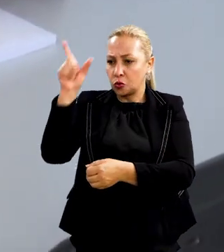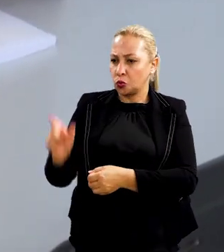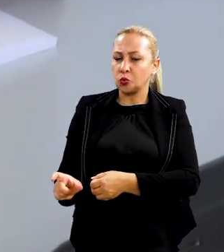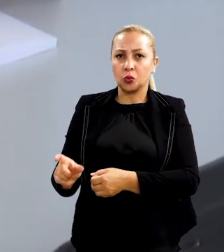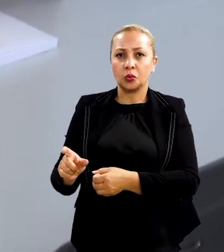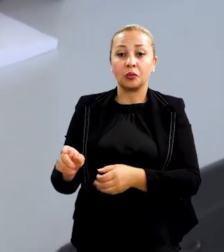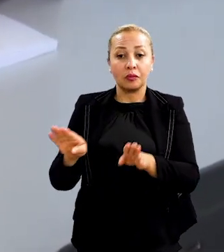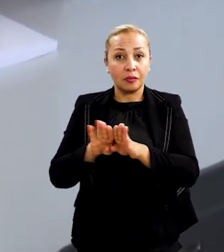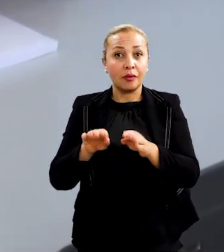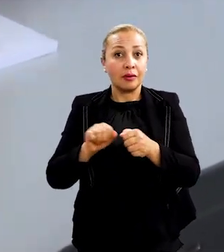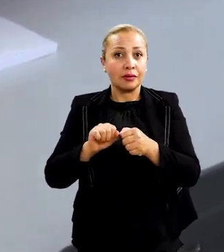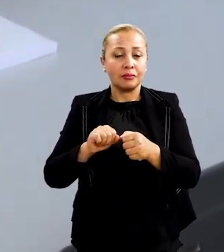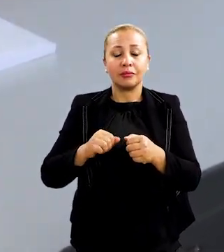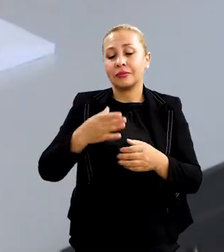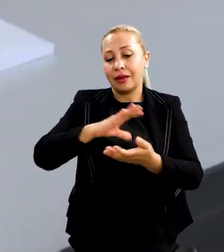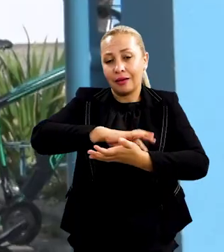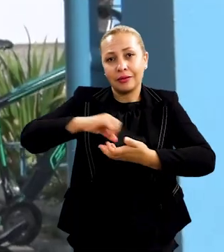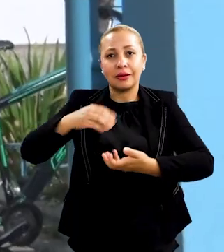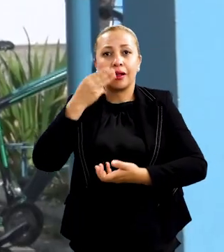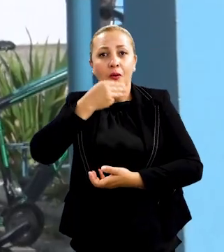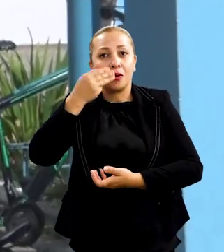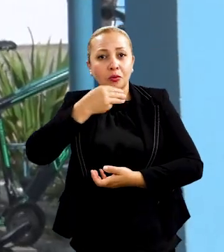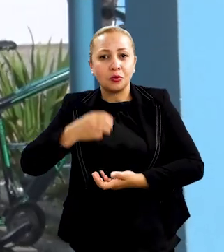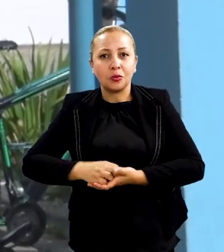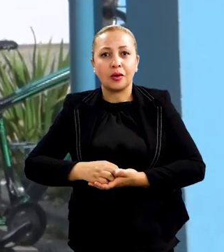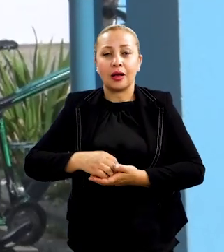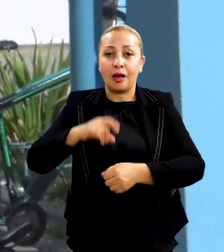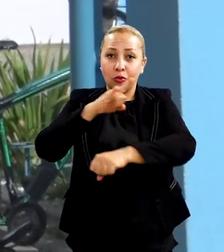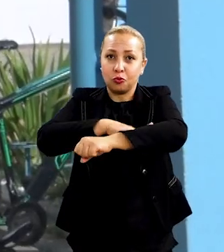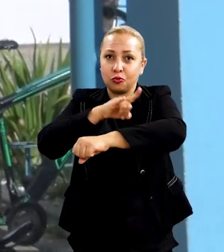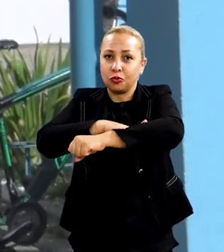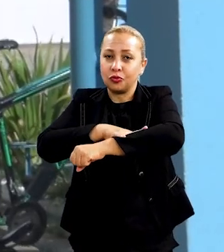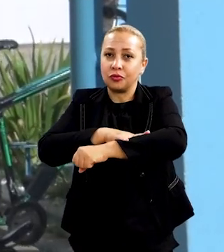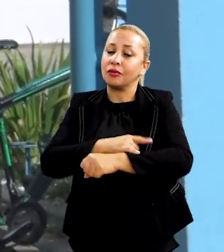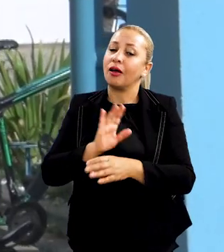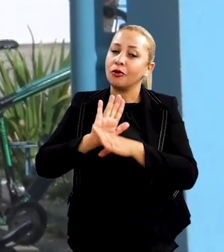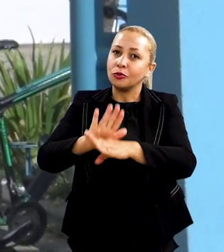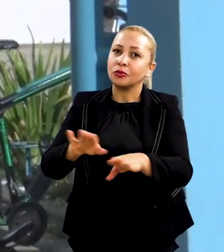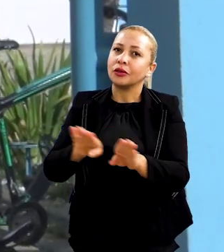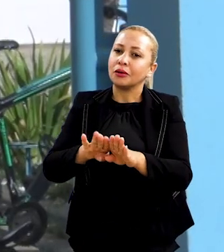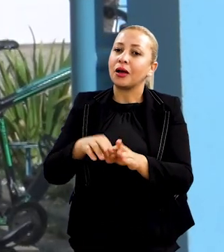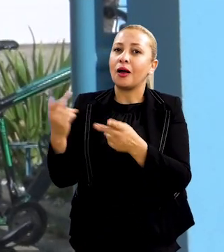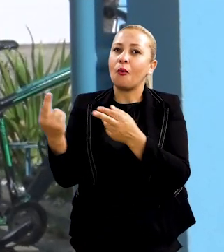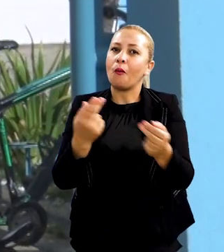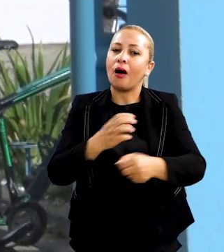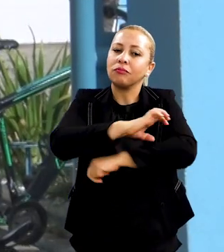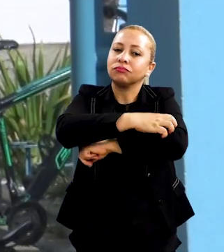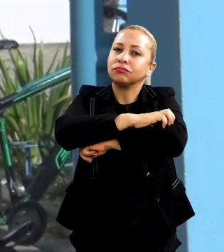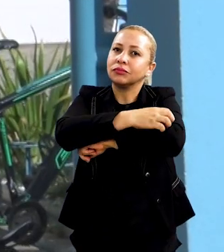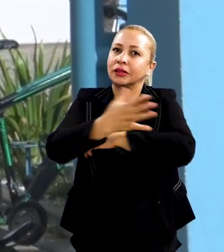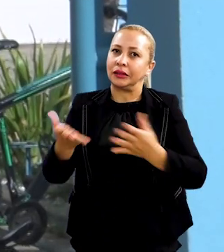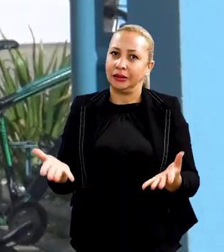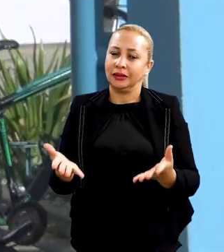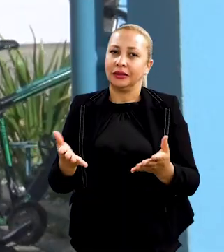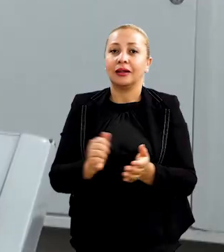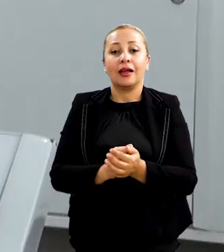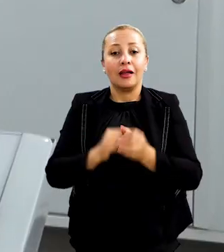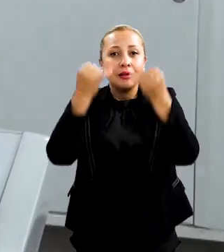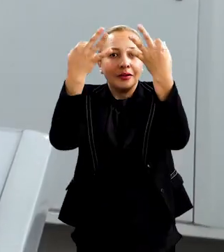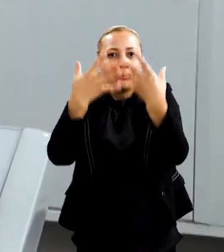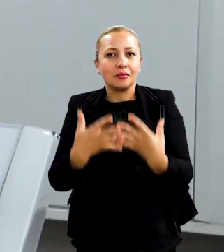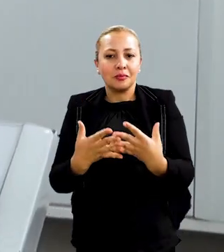SUS faz com que a saída do açúcar pela urina seja proporcional à saída do ácido úrico.